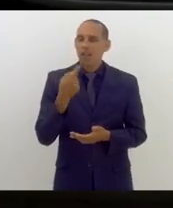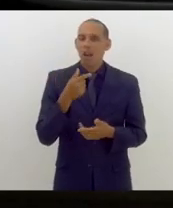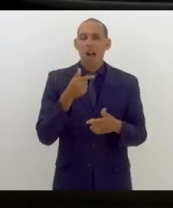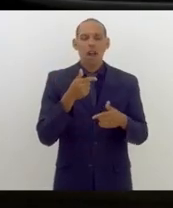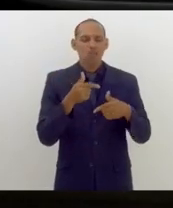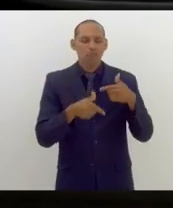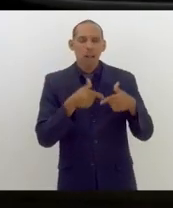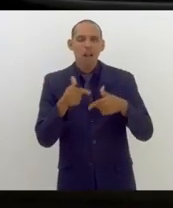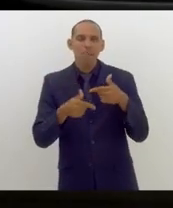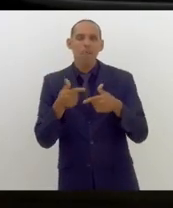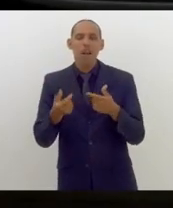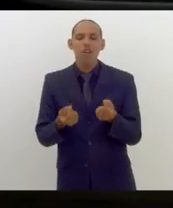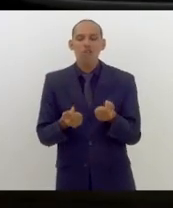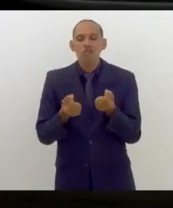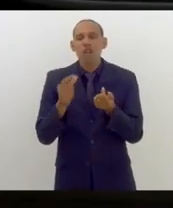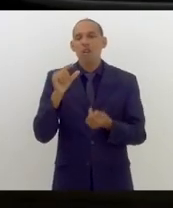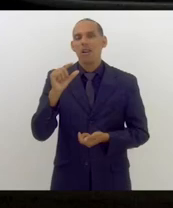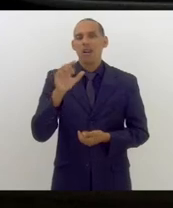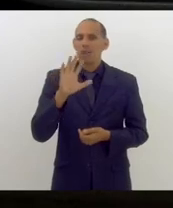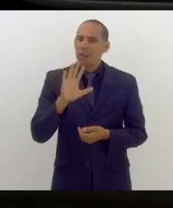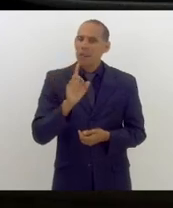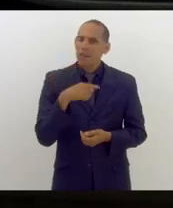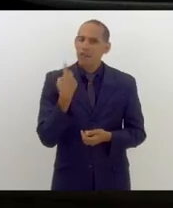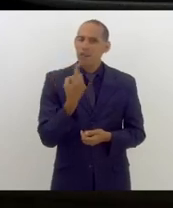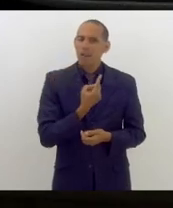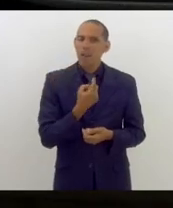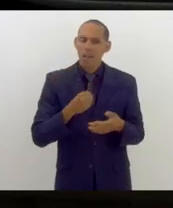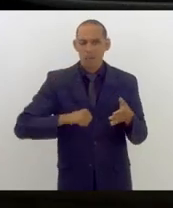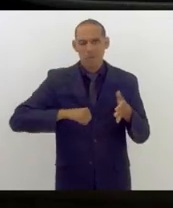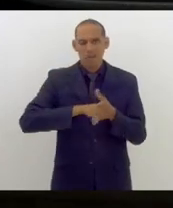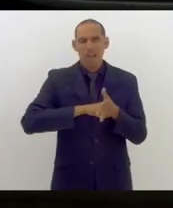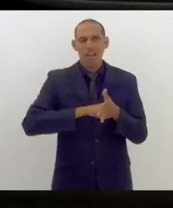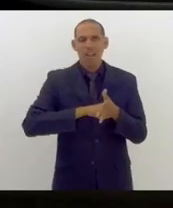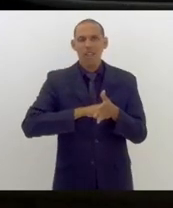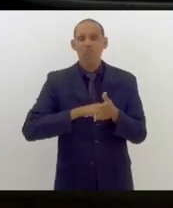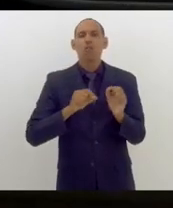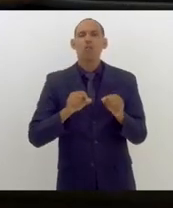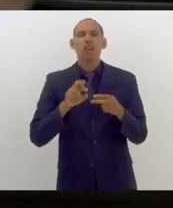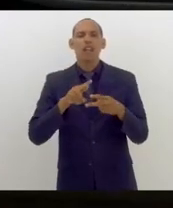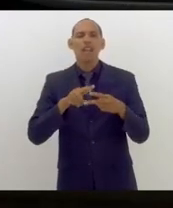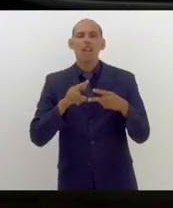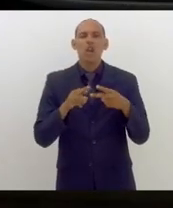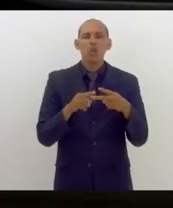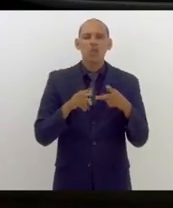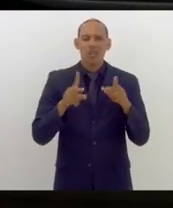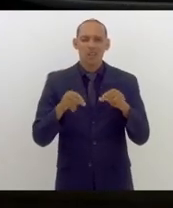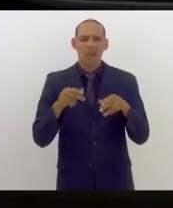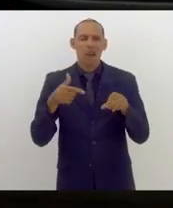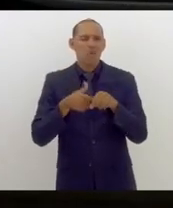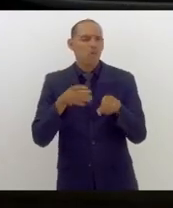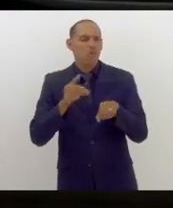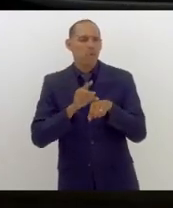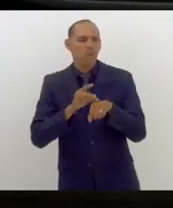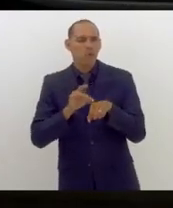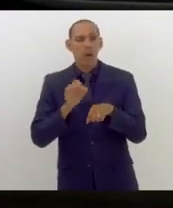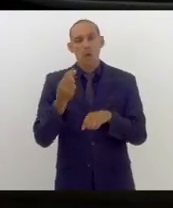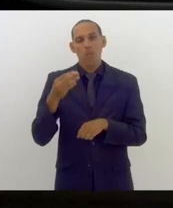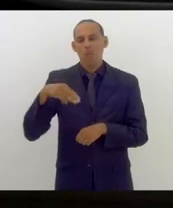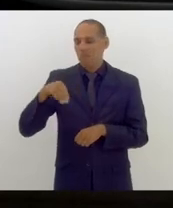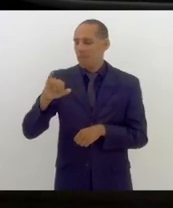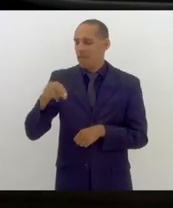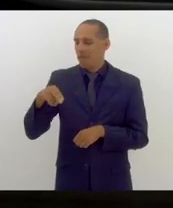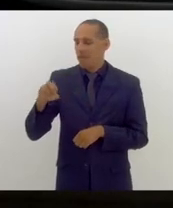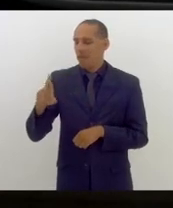uma pequena geração de renda Mas a gente não chega a gente é impactar com recurso vindo do petróleo eu considero de uma mineradora